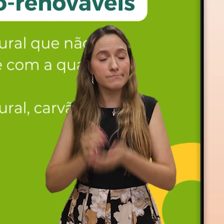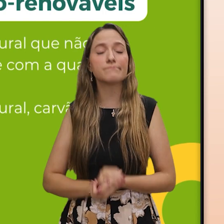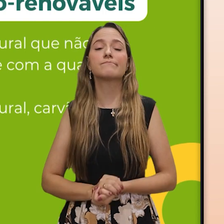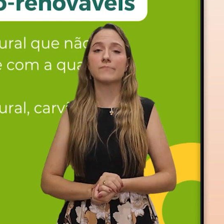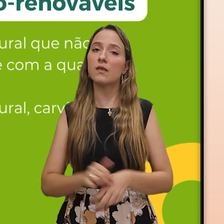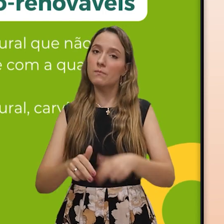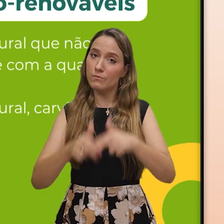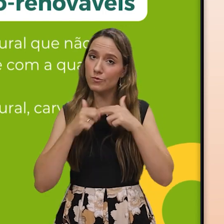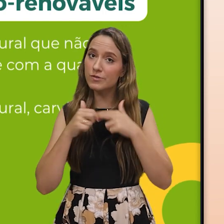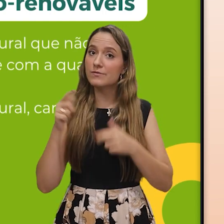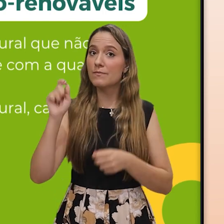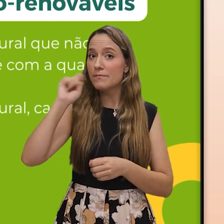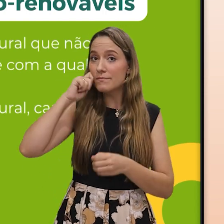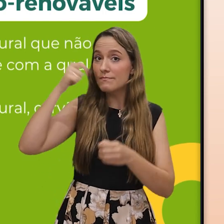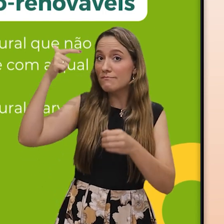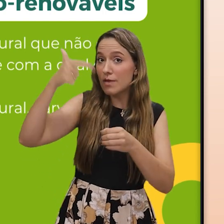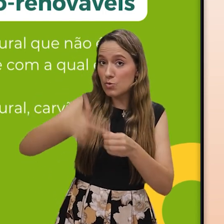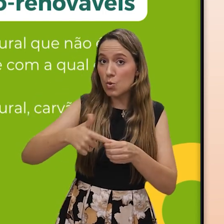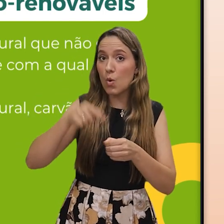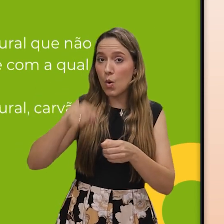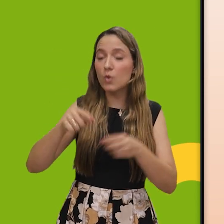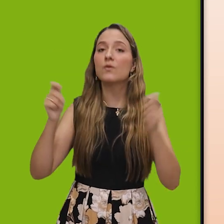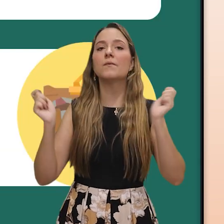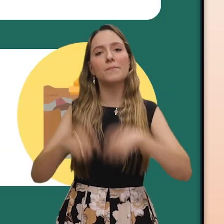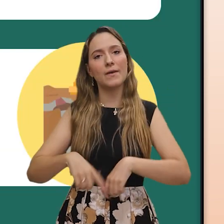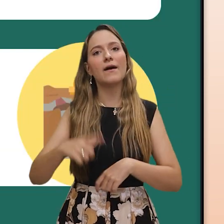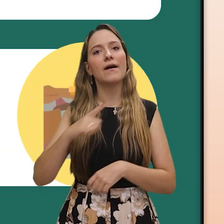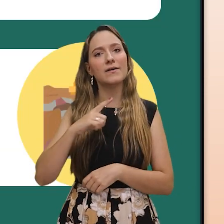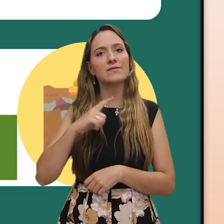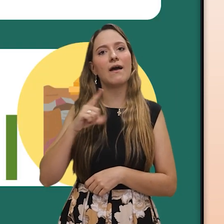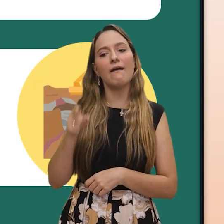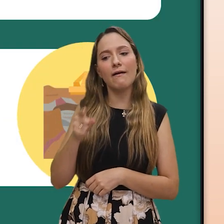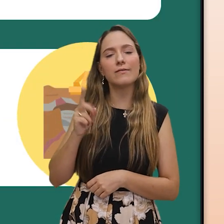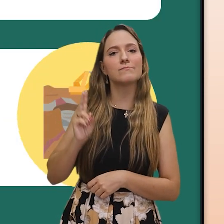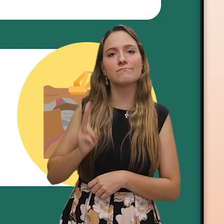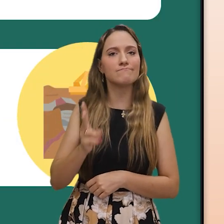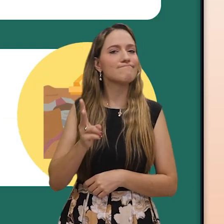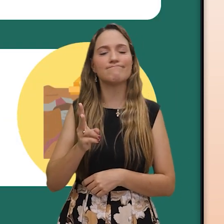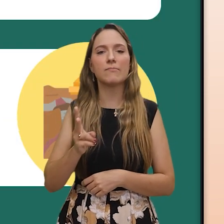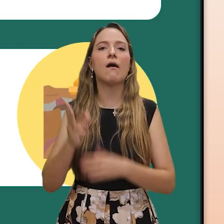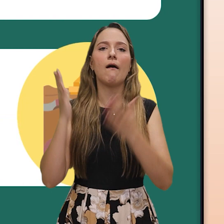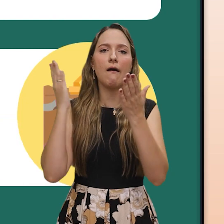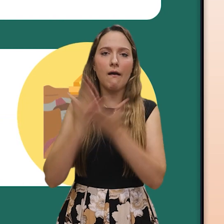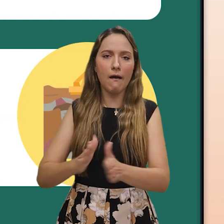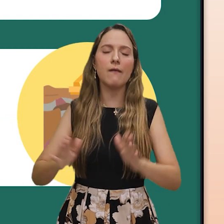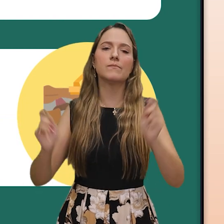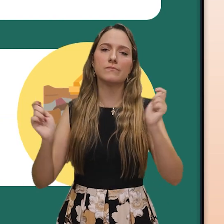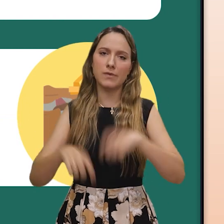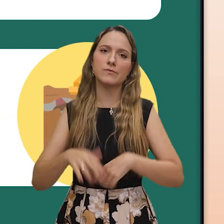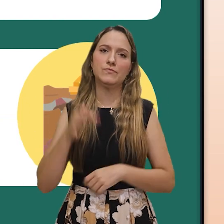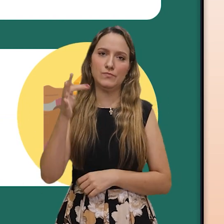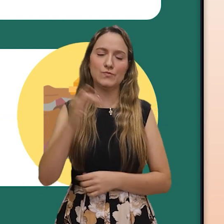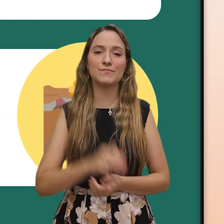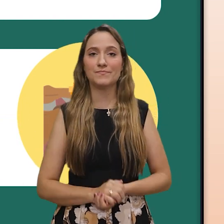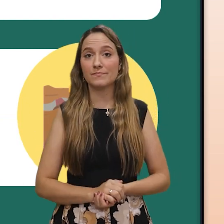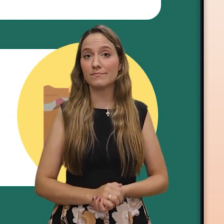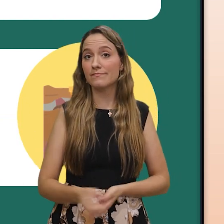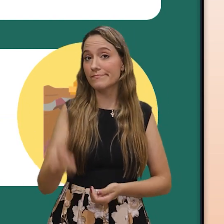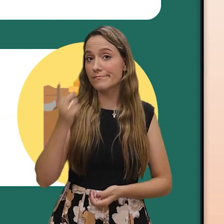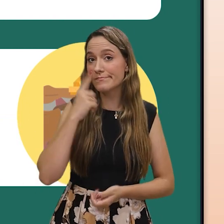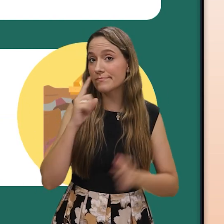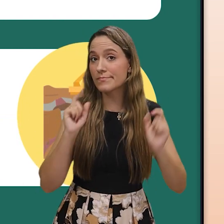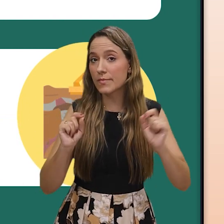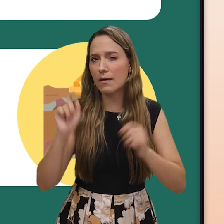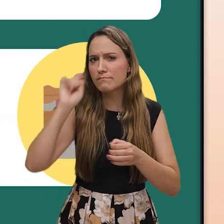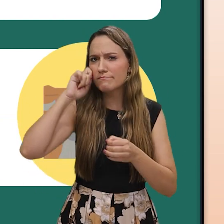Por isso, o petróleo é considerado um recurso natural não renovável. Se liga aí. O petróleo